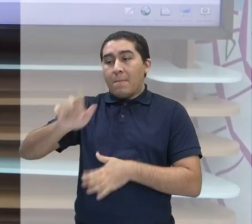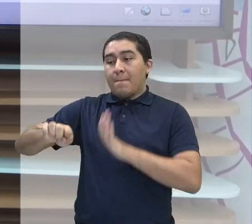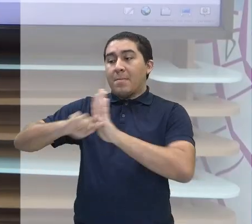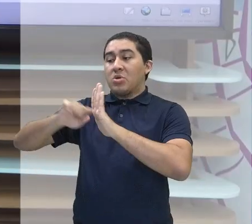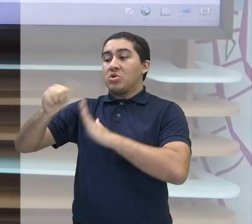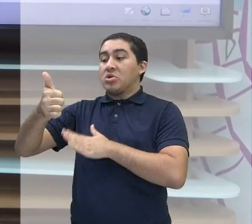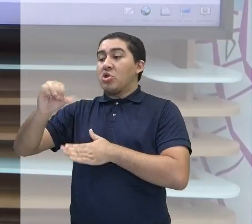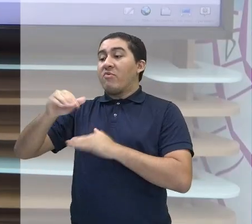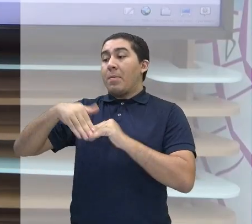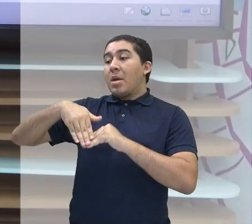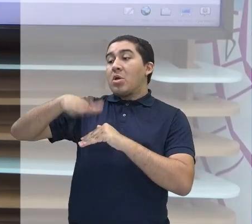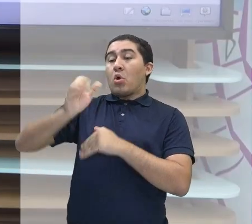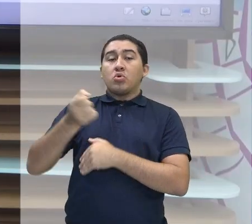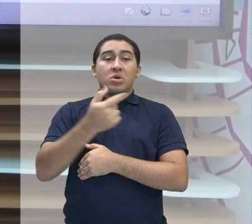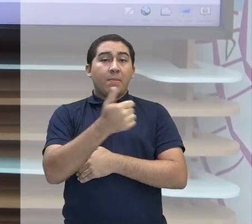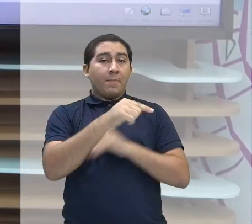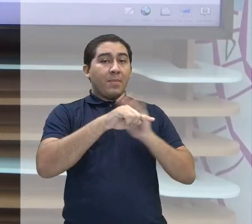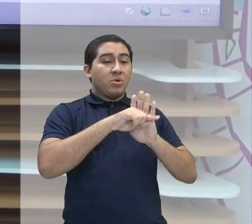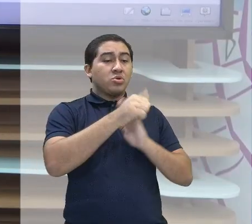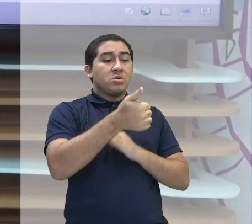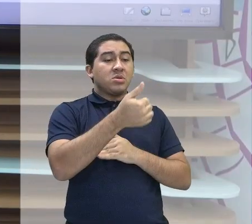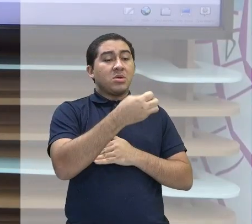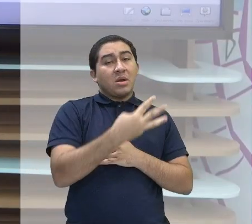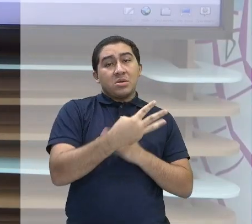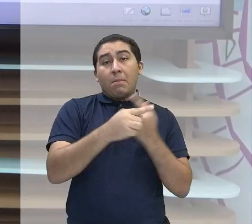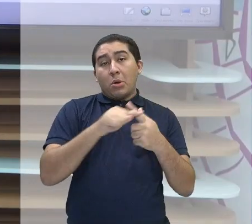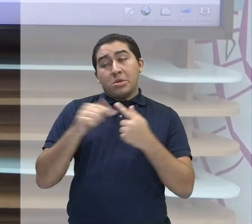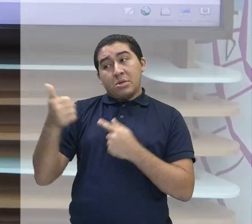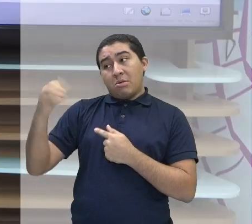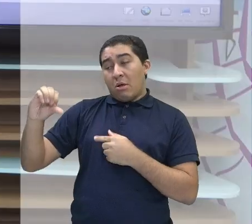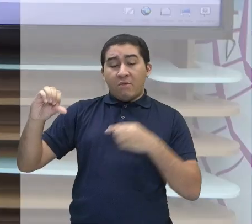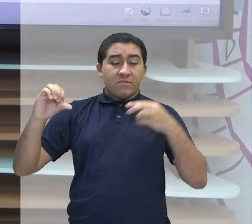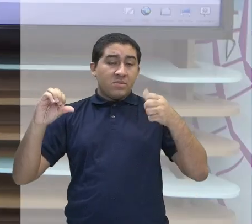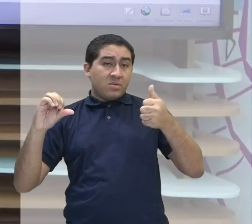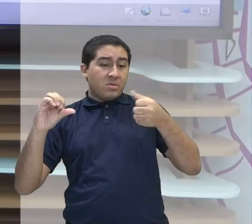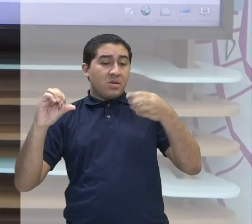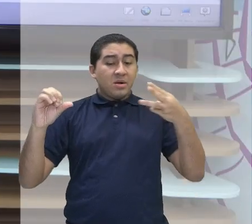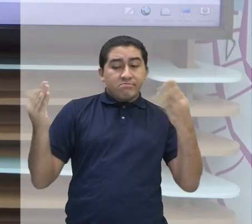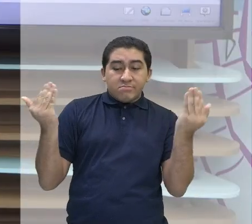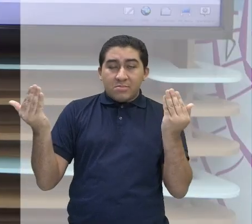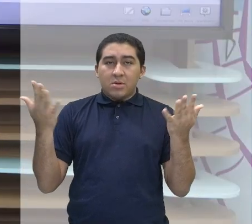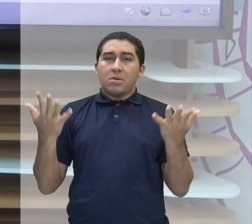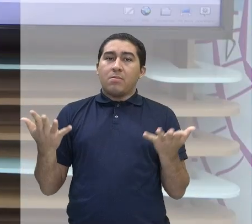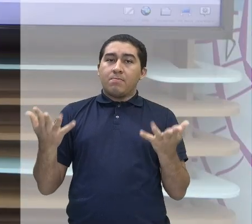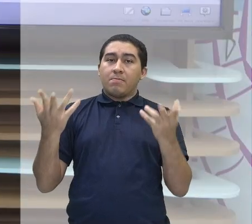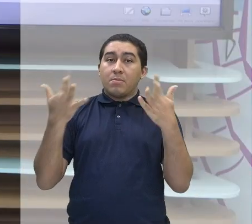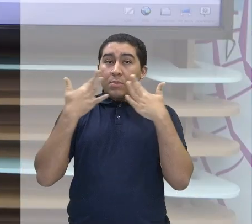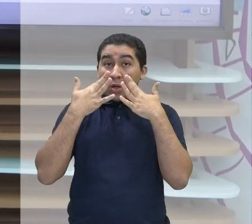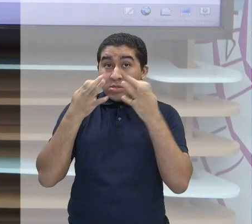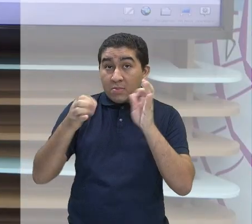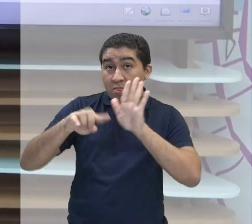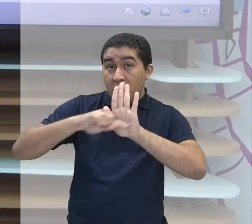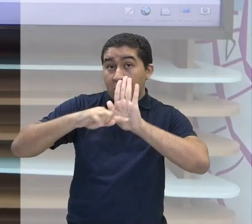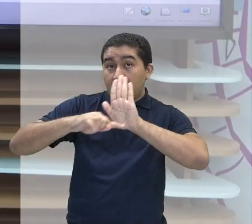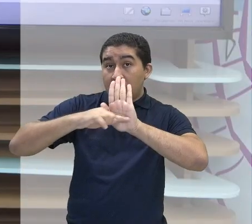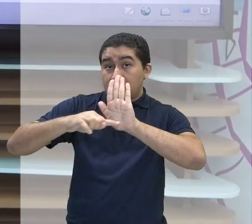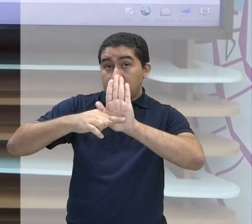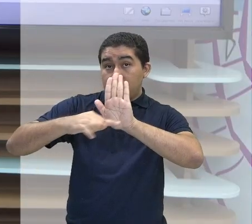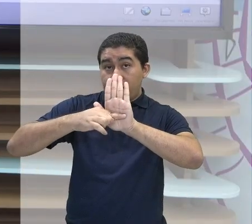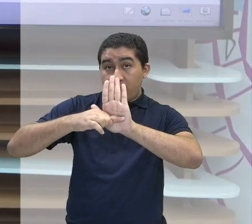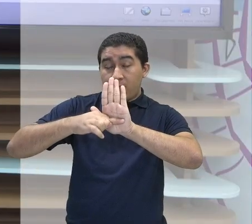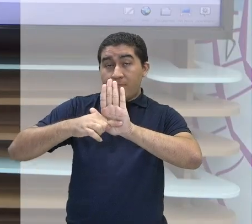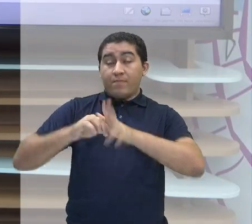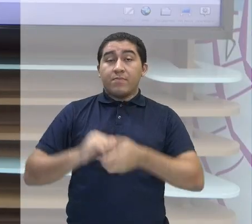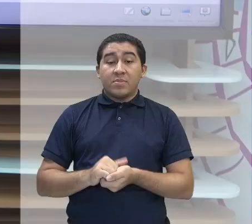é maior que menos 13, porque 19 é maior do que 13. Nós estamos falando de números negativos, tá? Então, os